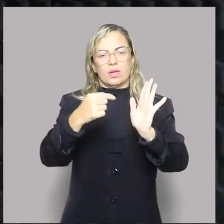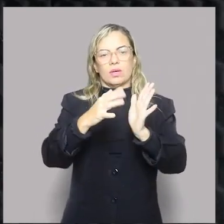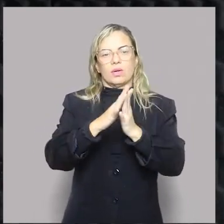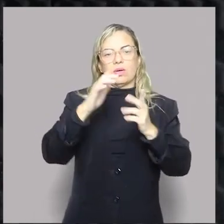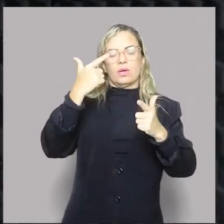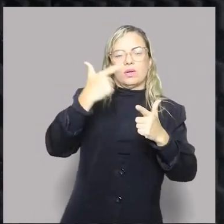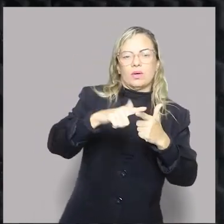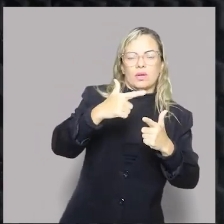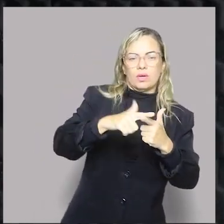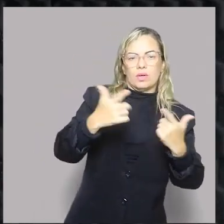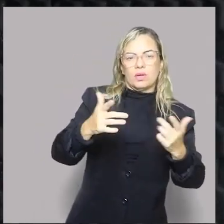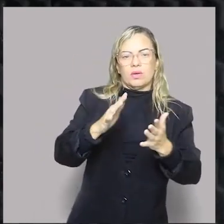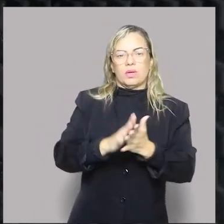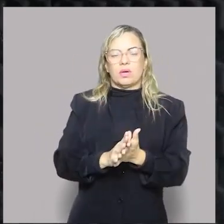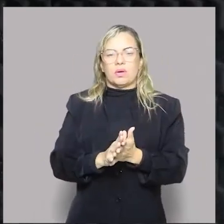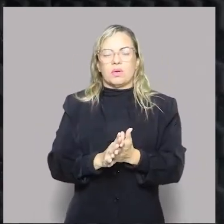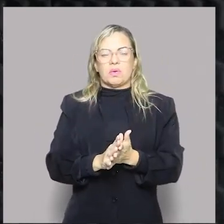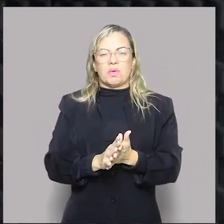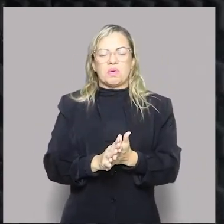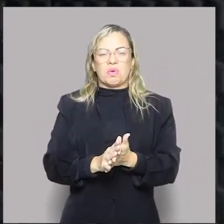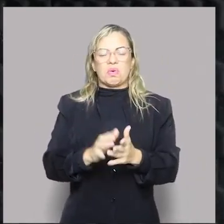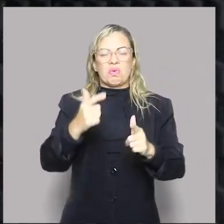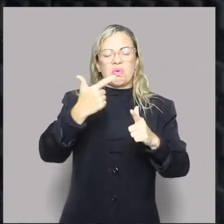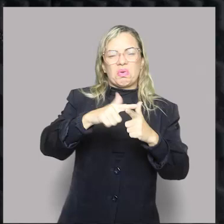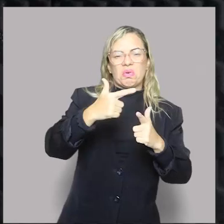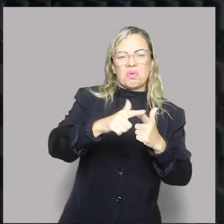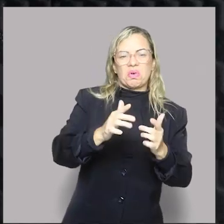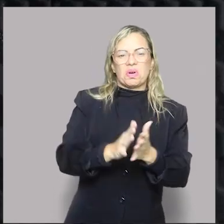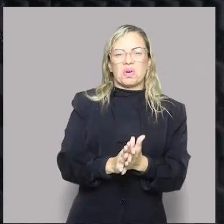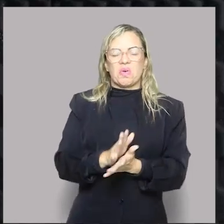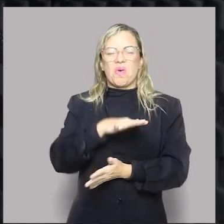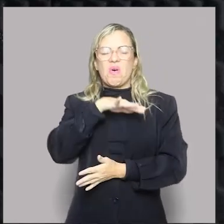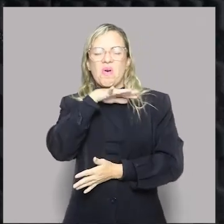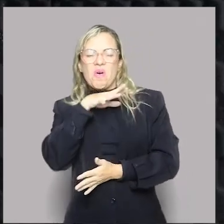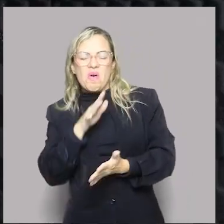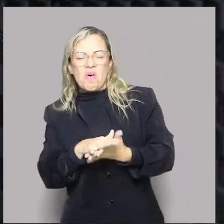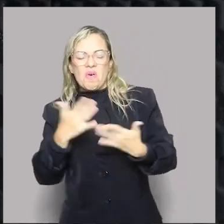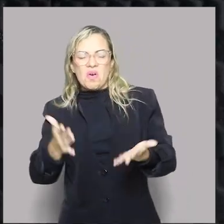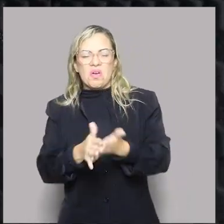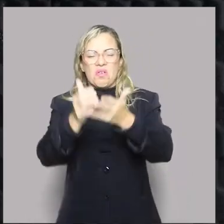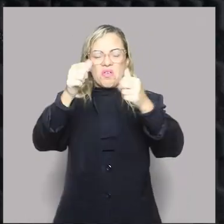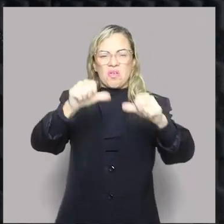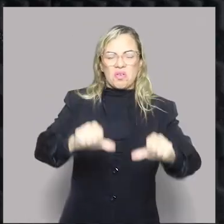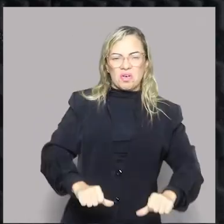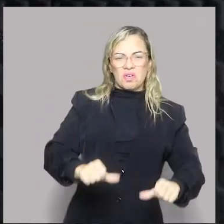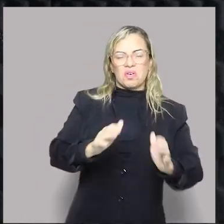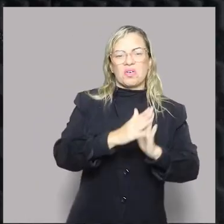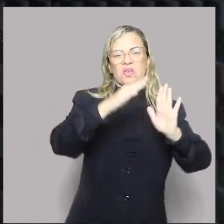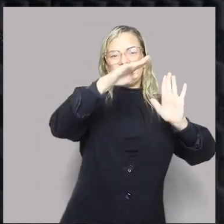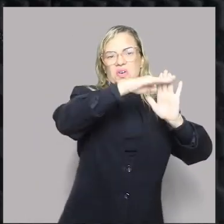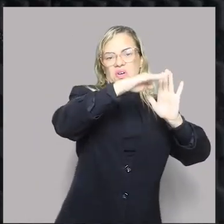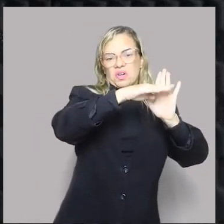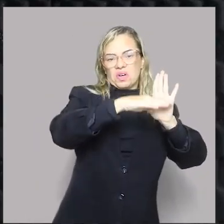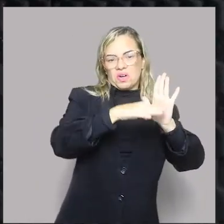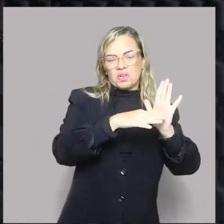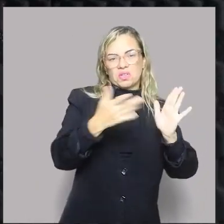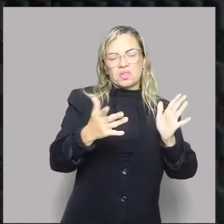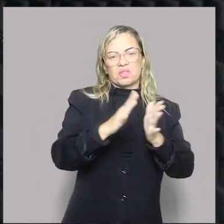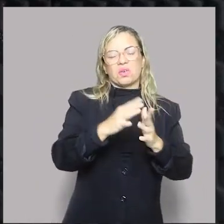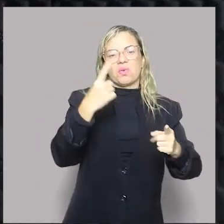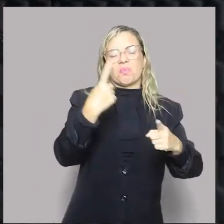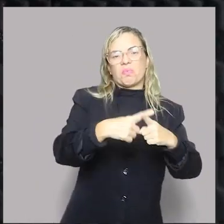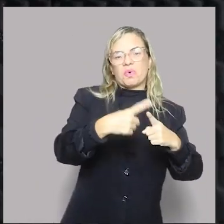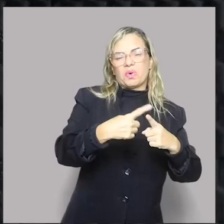aluno força a barra para colocar aquela citação que ele aprendeu. O mais importante não é você deter todas